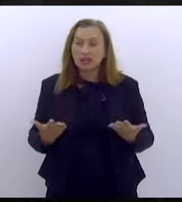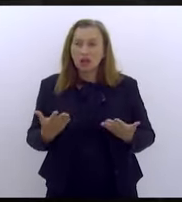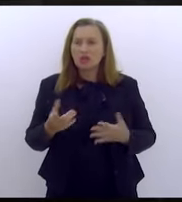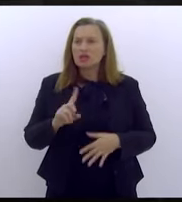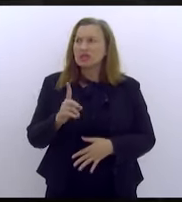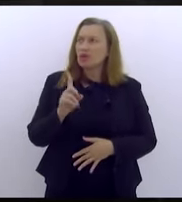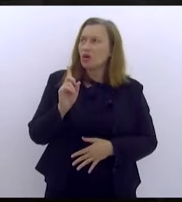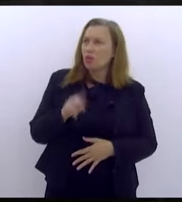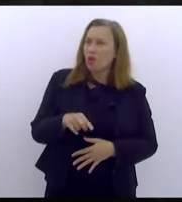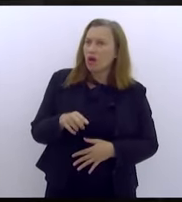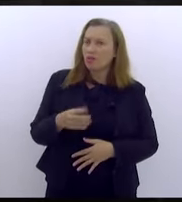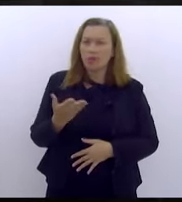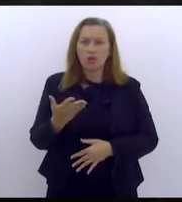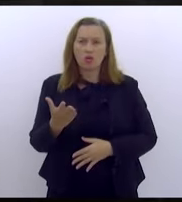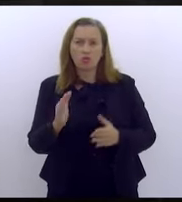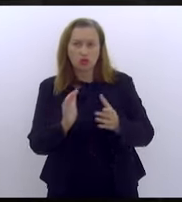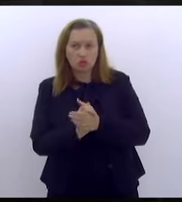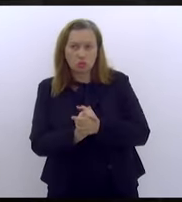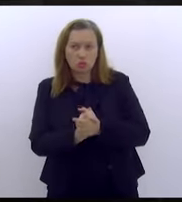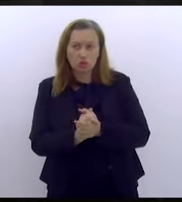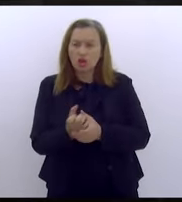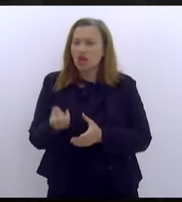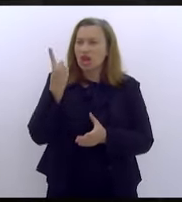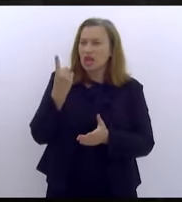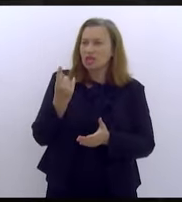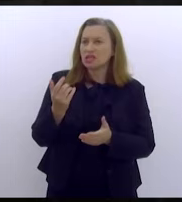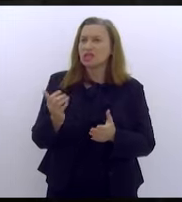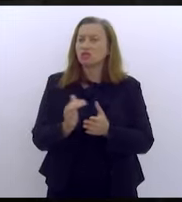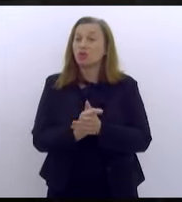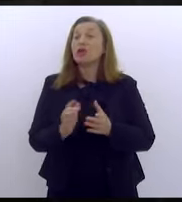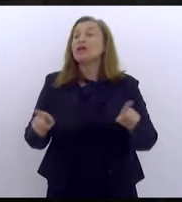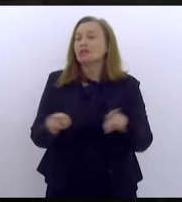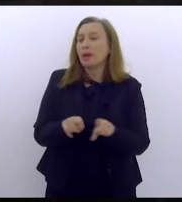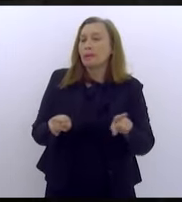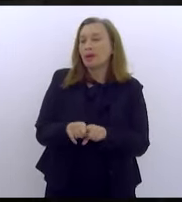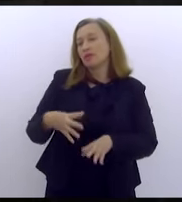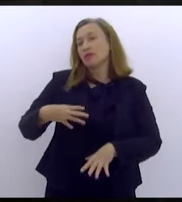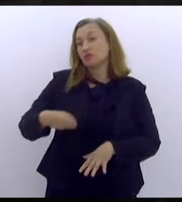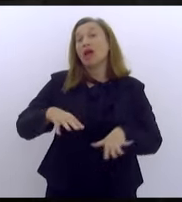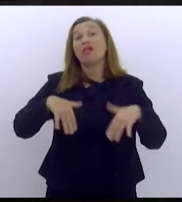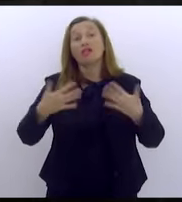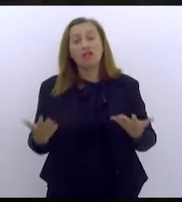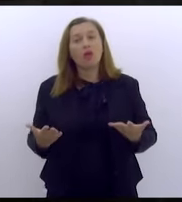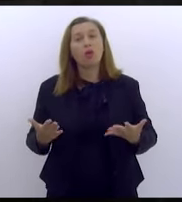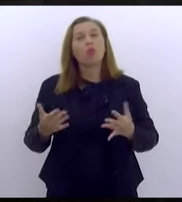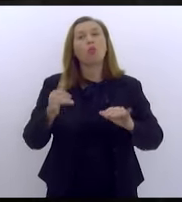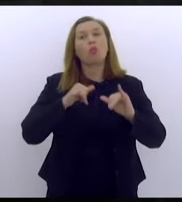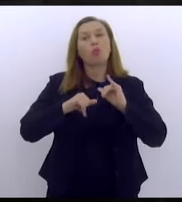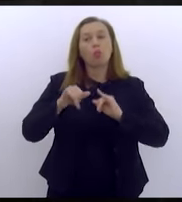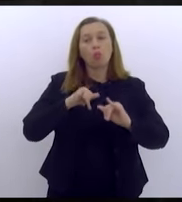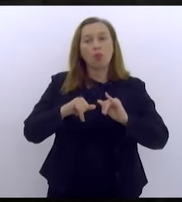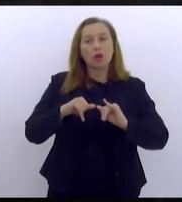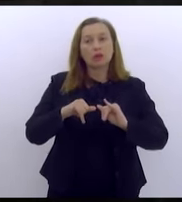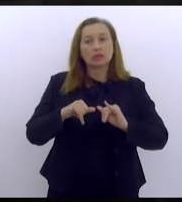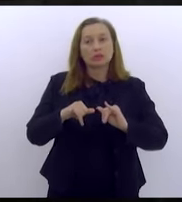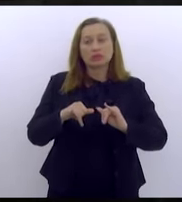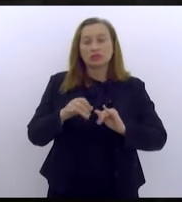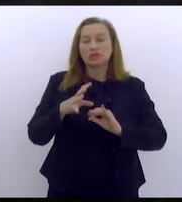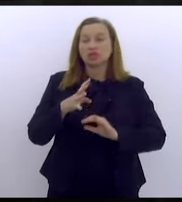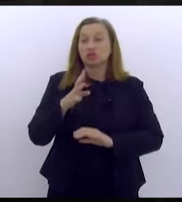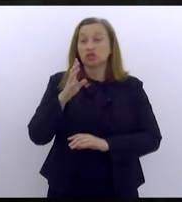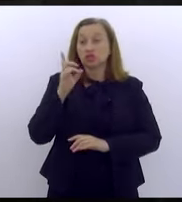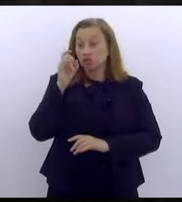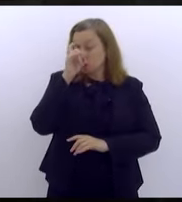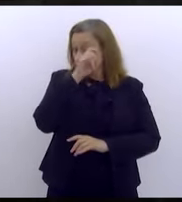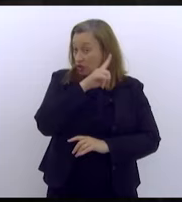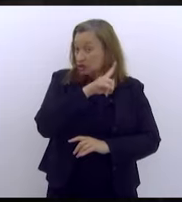pelo companheiro, ex-companheiros, é também pelos seus filhos. Então, esse é um dado muito alarmante